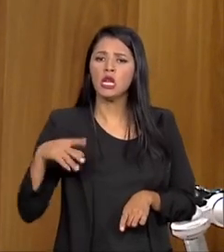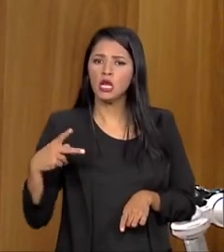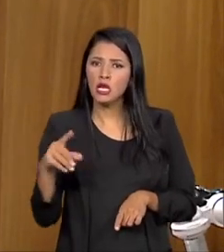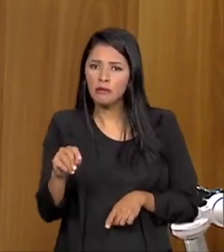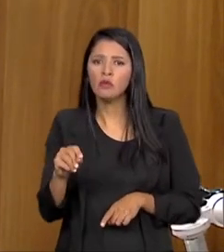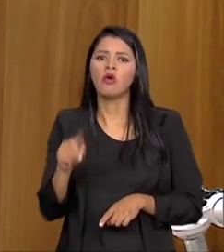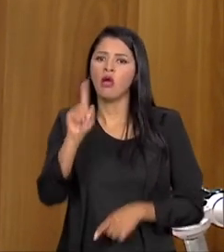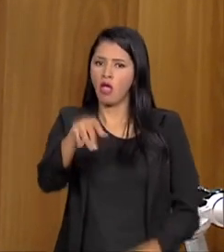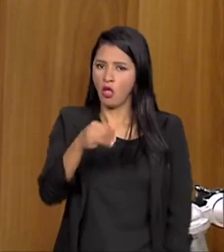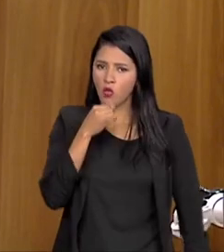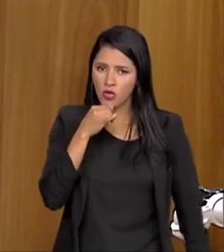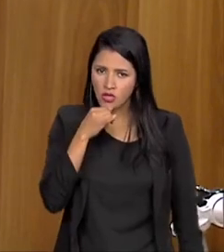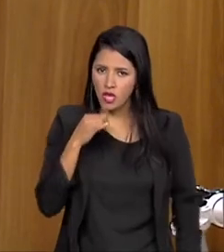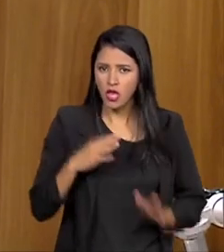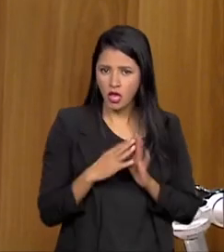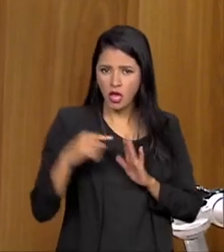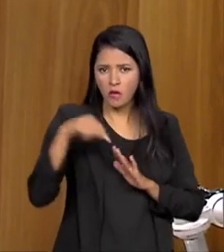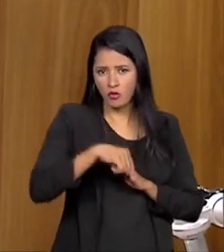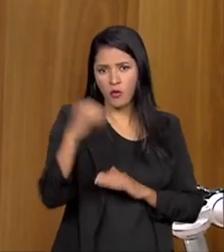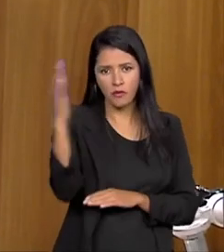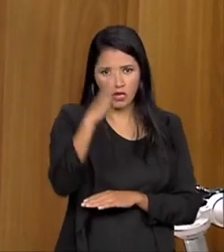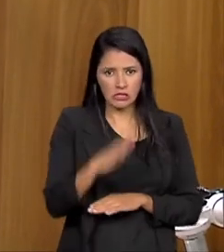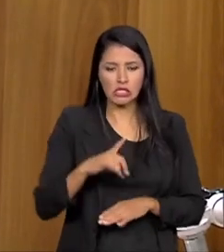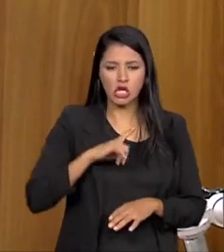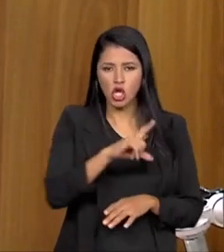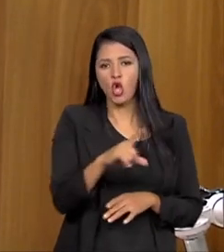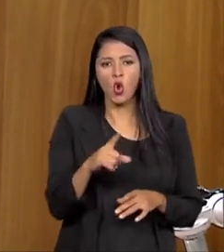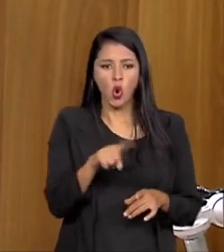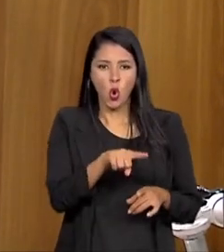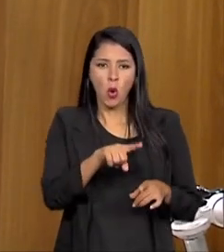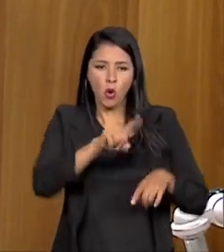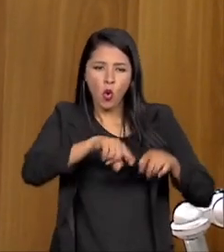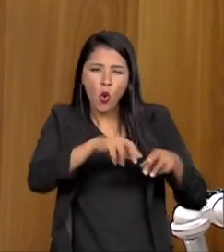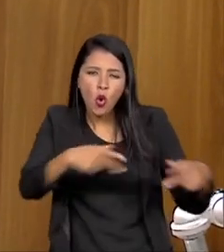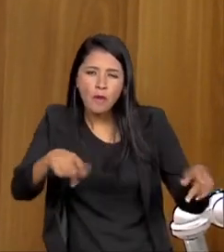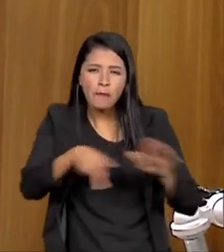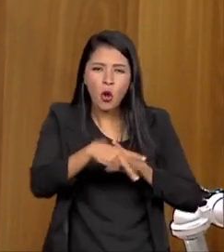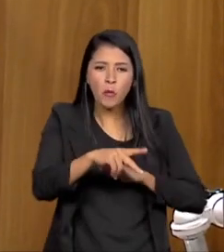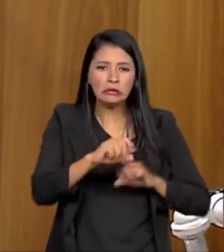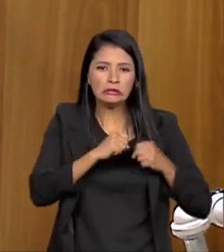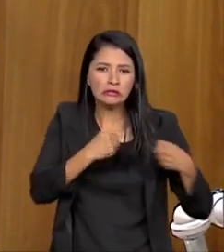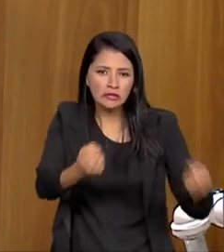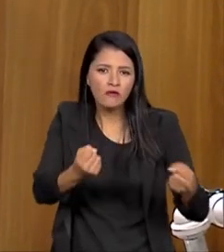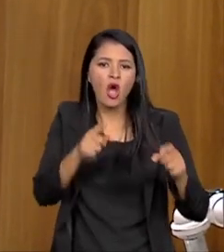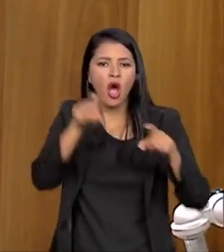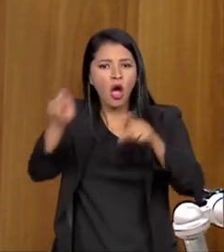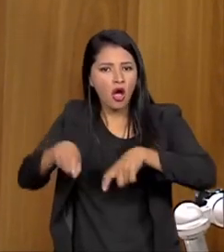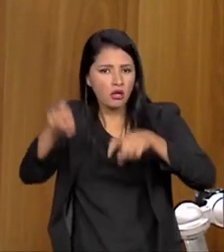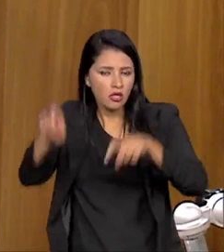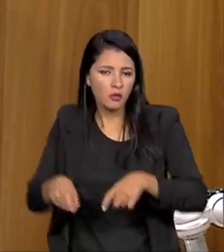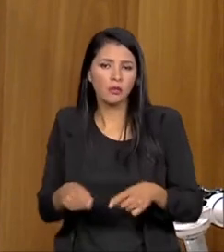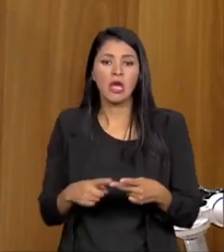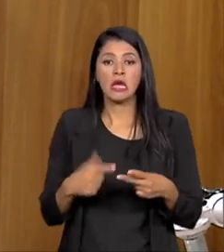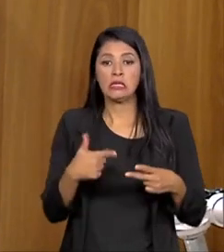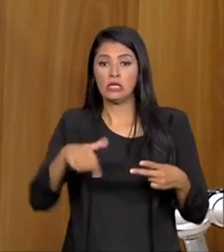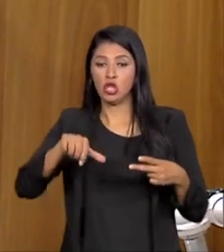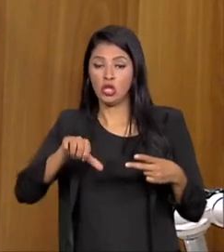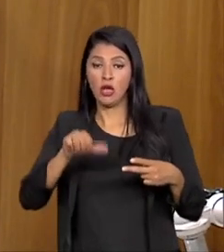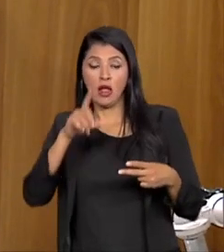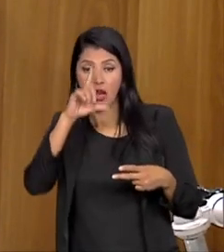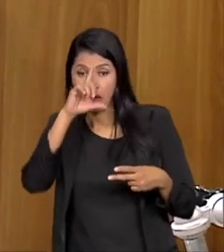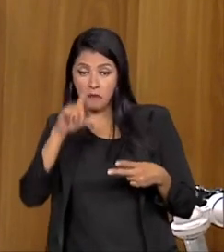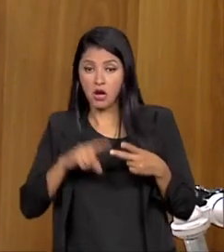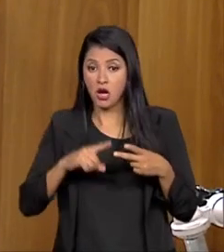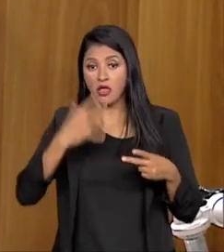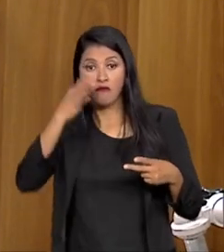bateu recorde não retorno de embalagens de defensivos agrícolas 94% segundo colocado Alemanha e França com 70